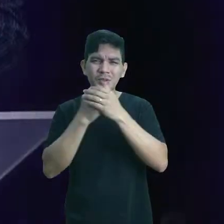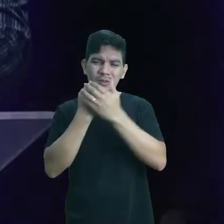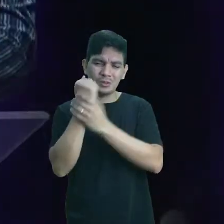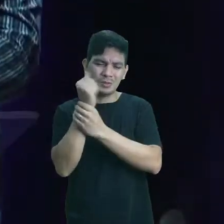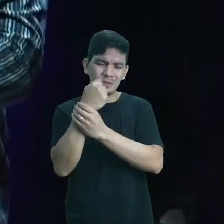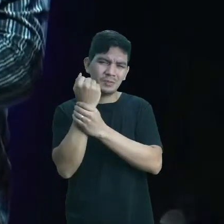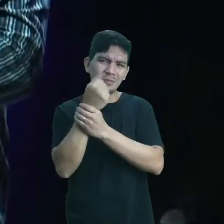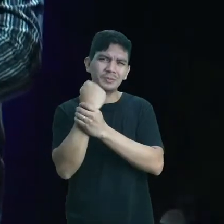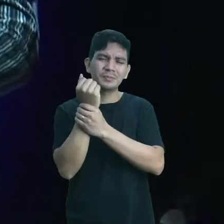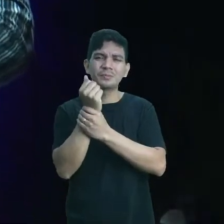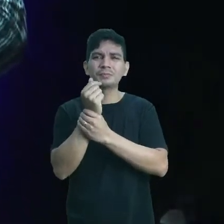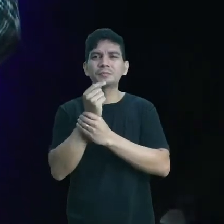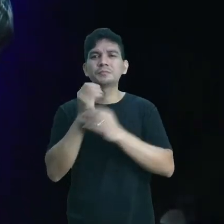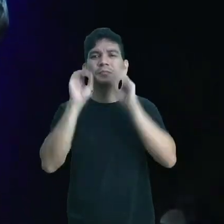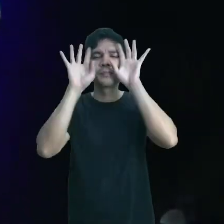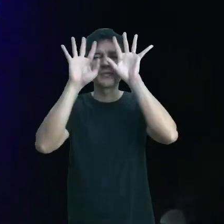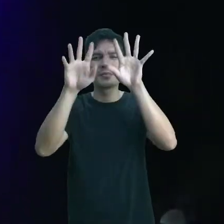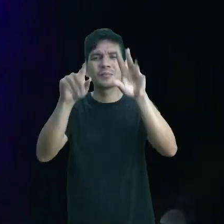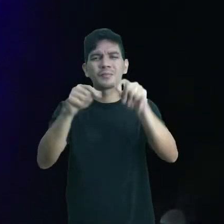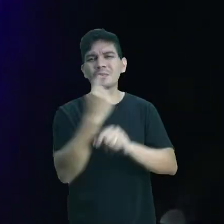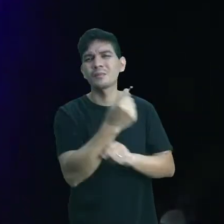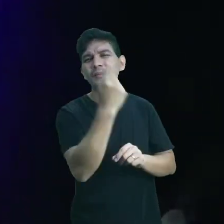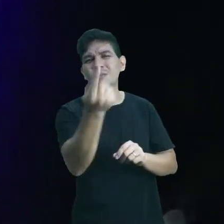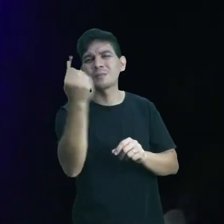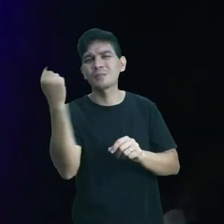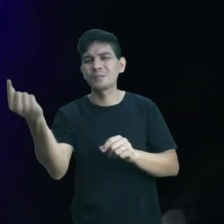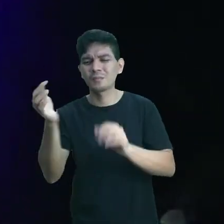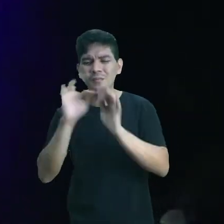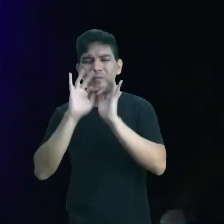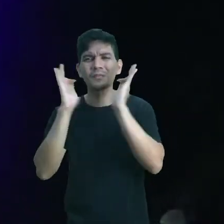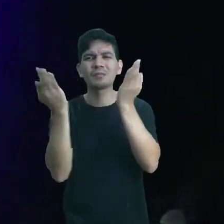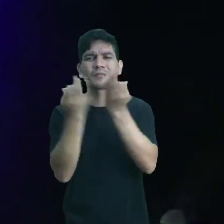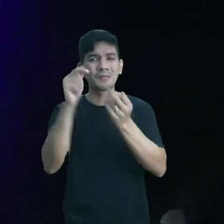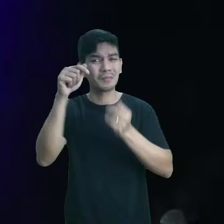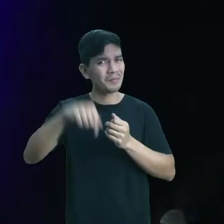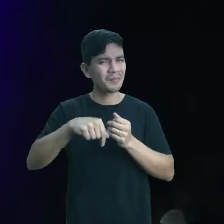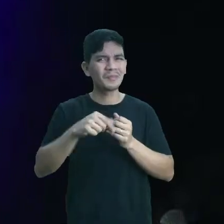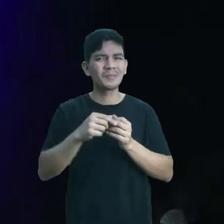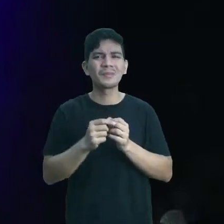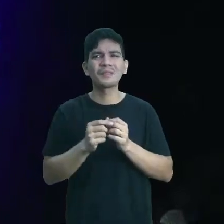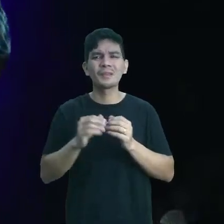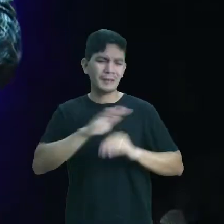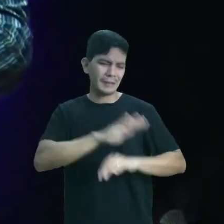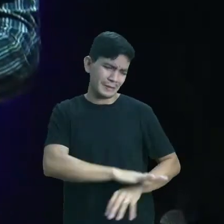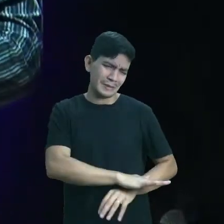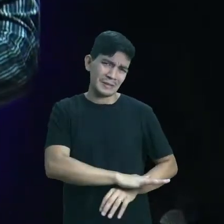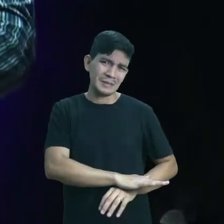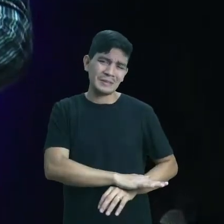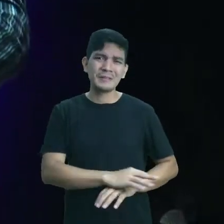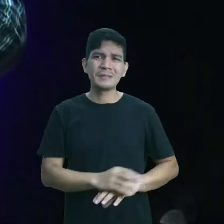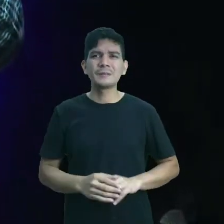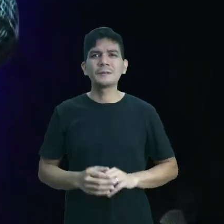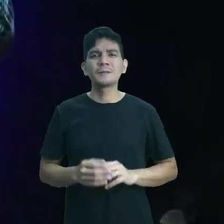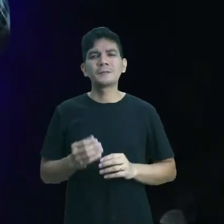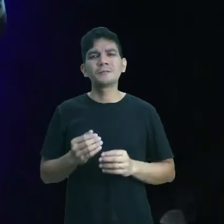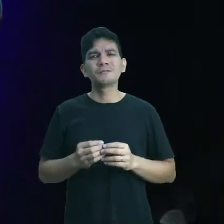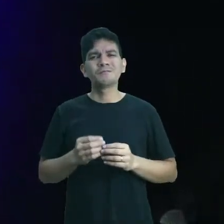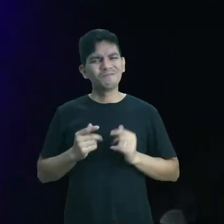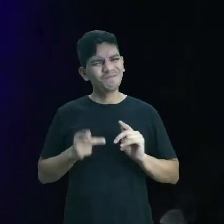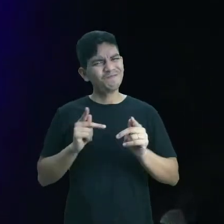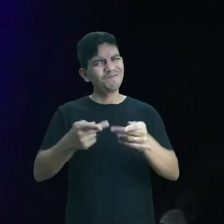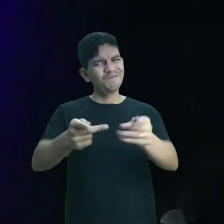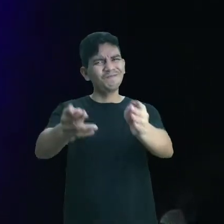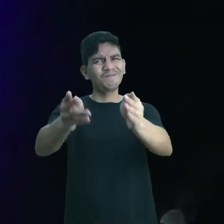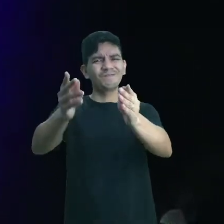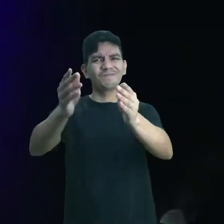Abençoe cada uma dessas famílias que aqui estão. Que essas crianças sejam os futuros adultos